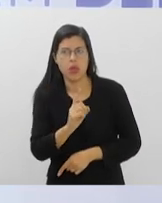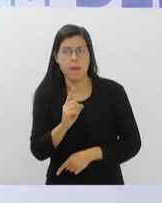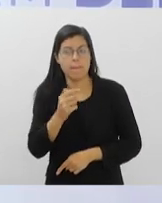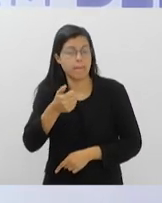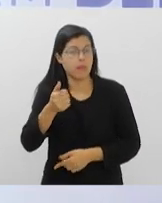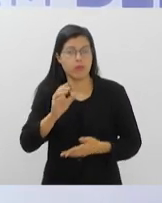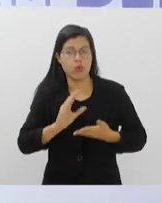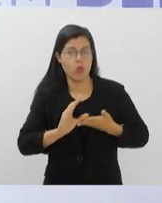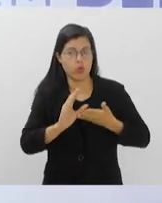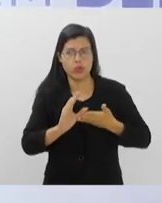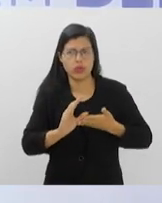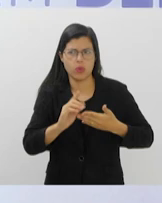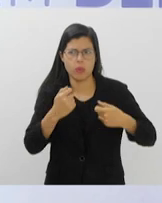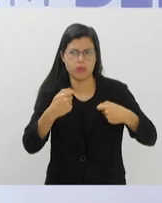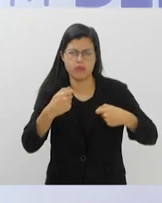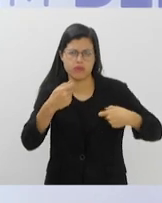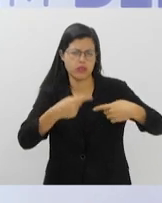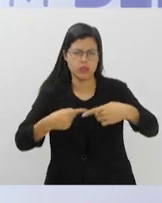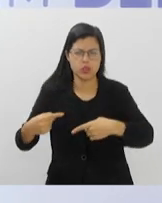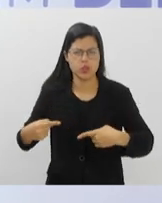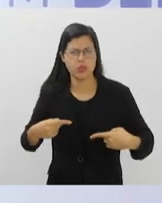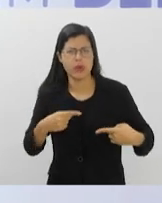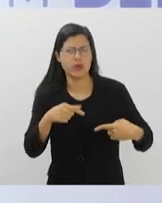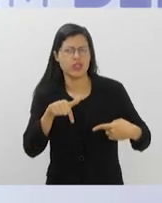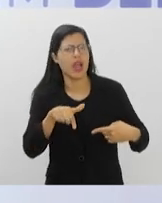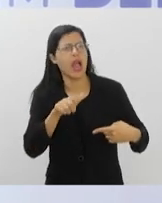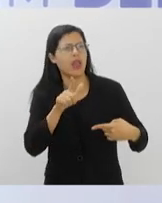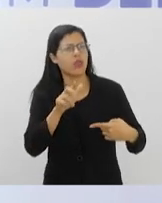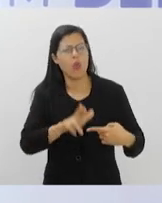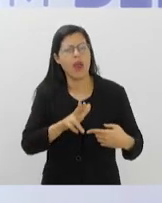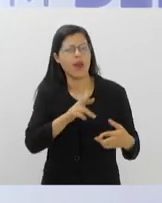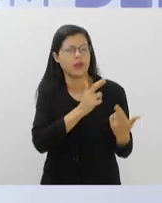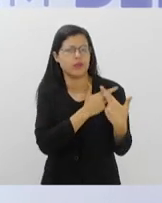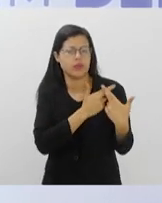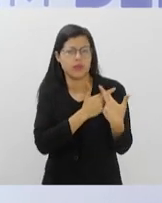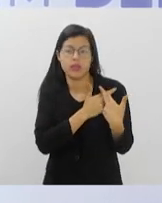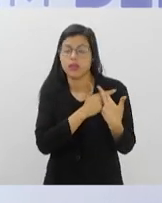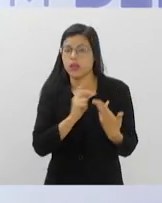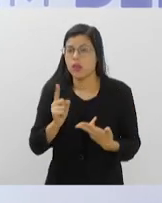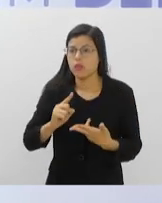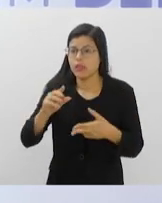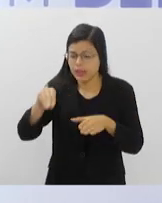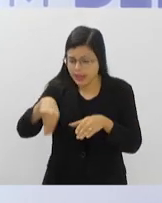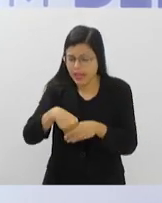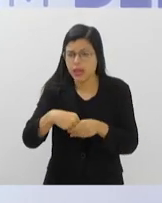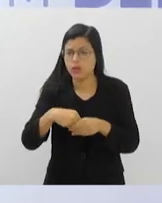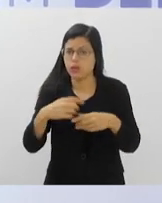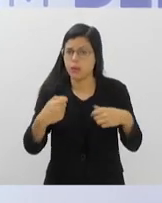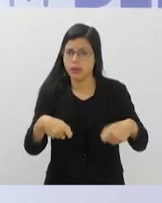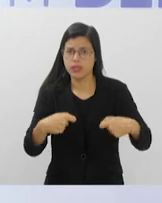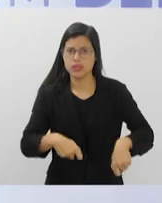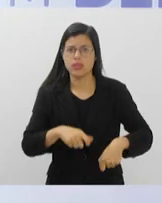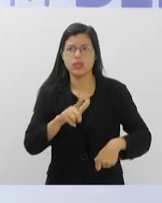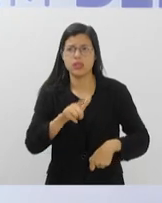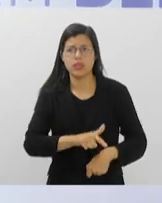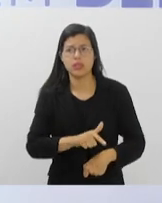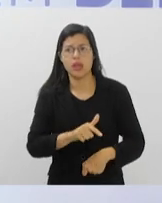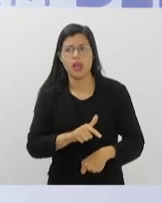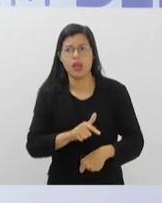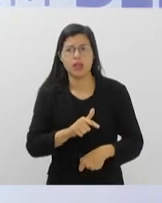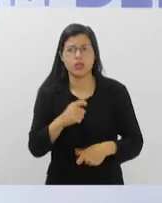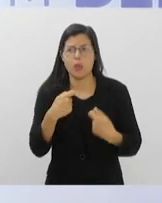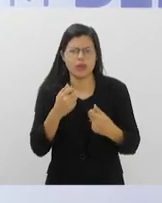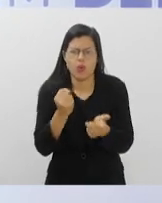discutir na minha concepção se isso não é responsabilidade do Conselho se responsabilidade do estado não está dentro é a necessidade é um diagnóstico porque a gente não